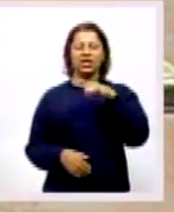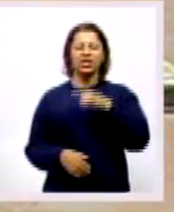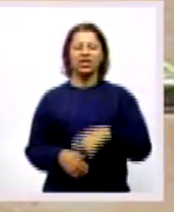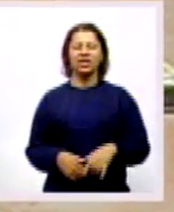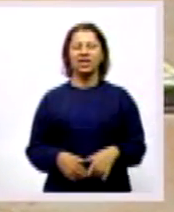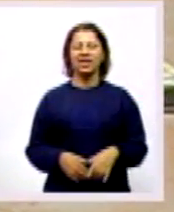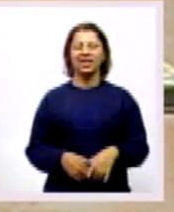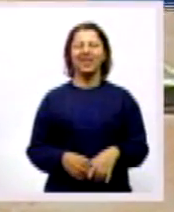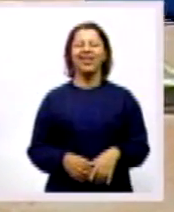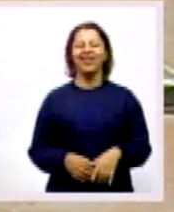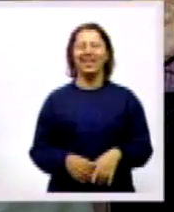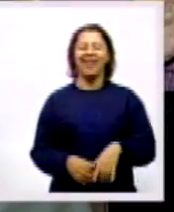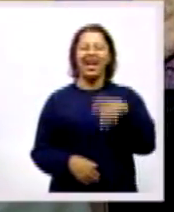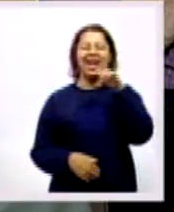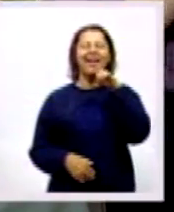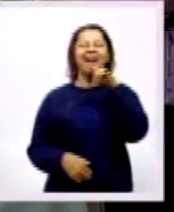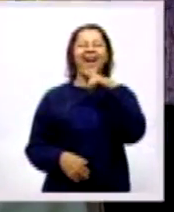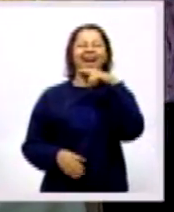pote.